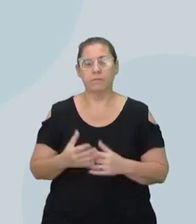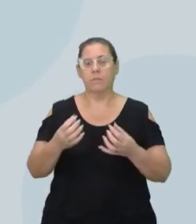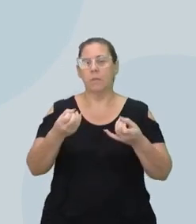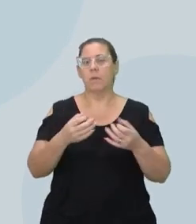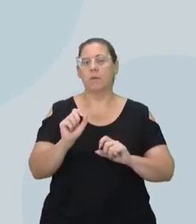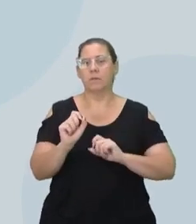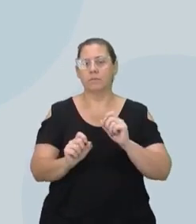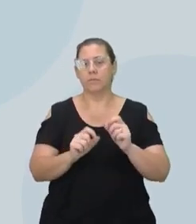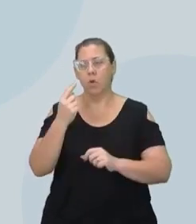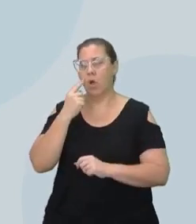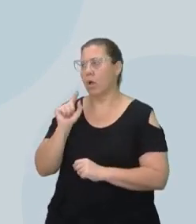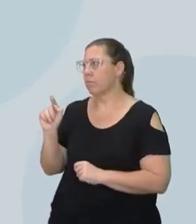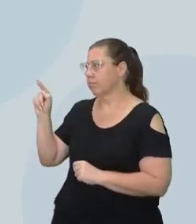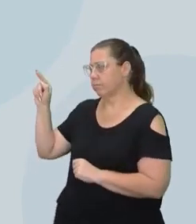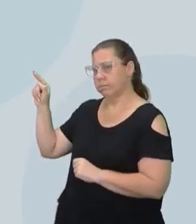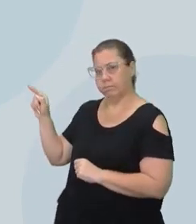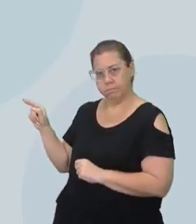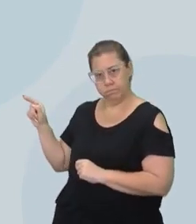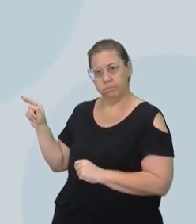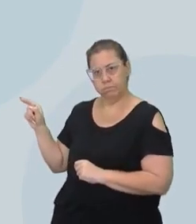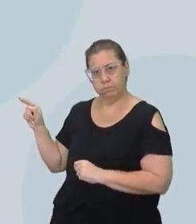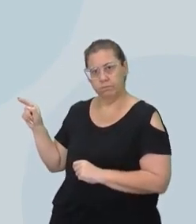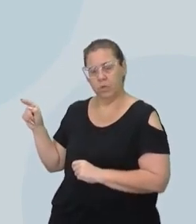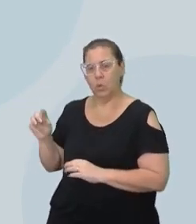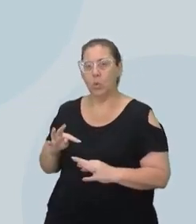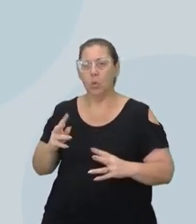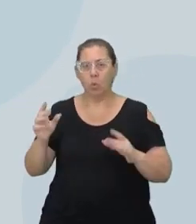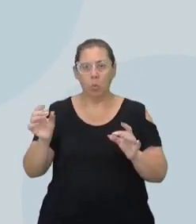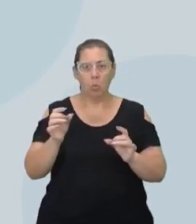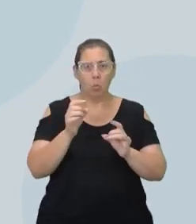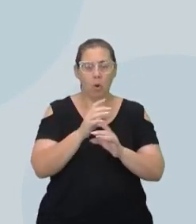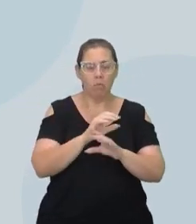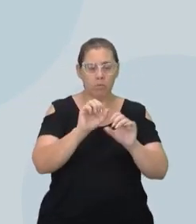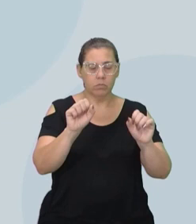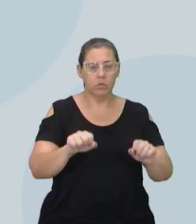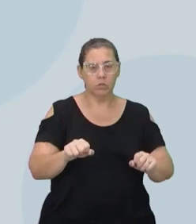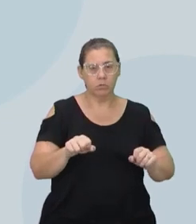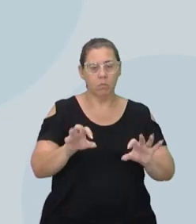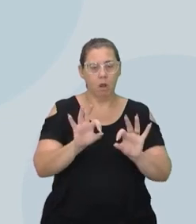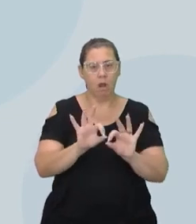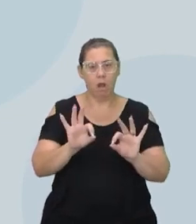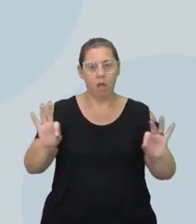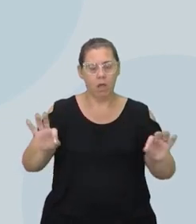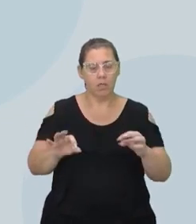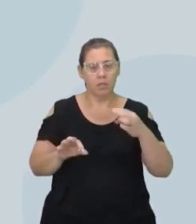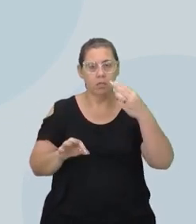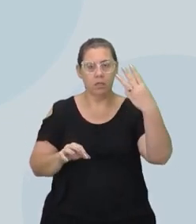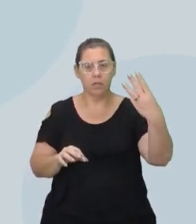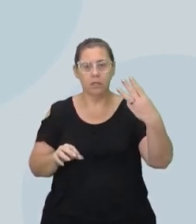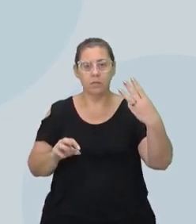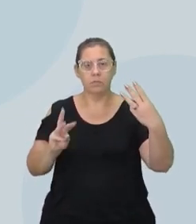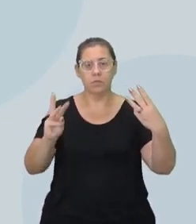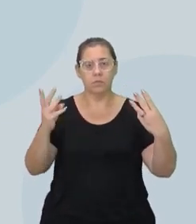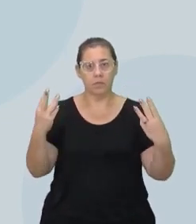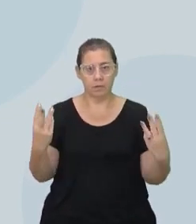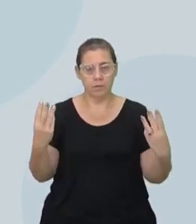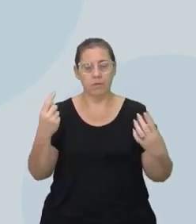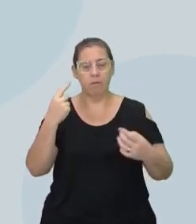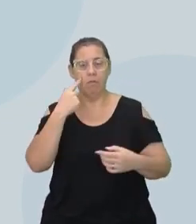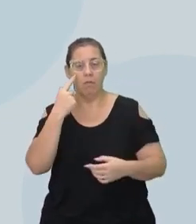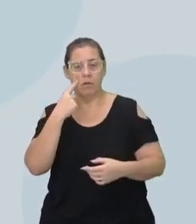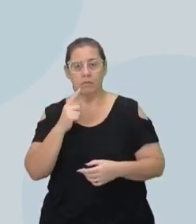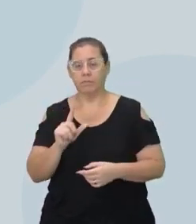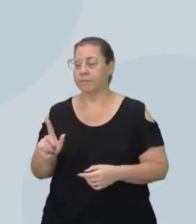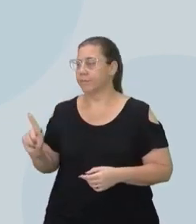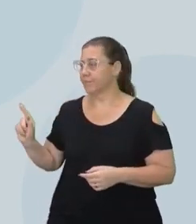diz assim, ó, observe abaixo a matriz completa associada a um sistema linear 3×3. E aí eu tenho a